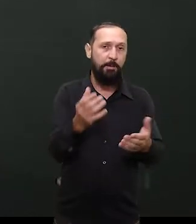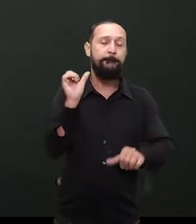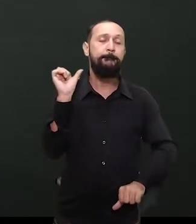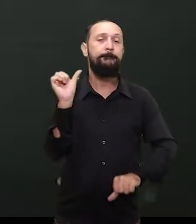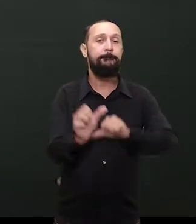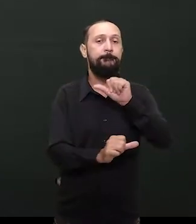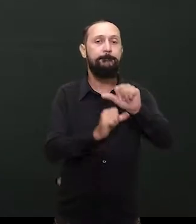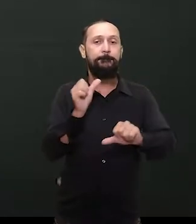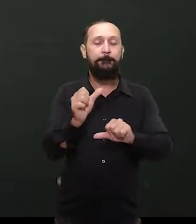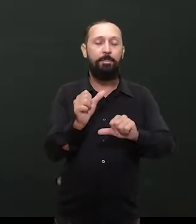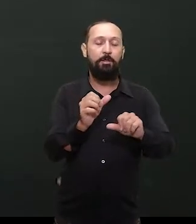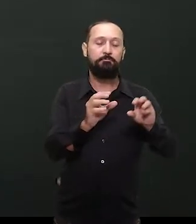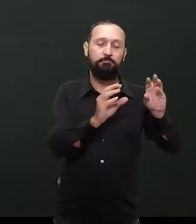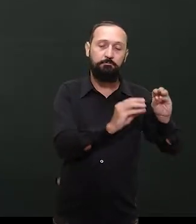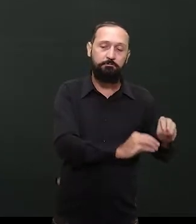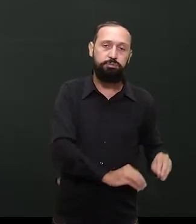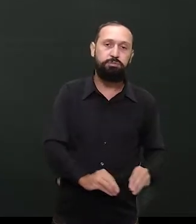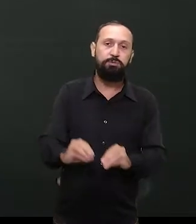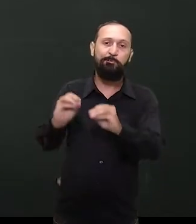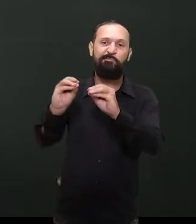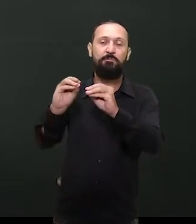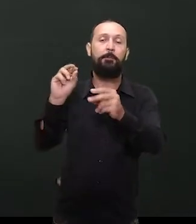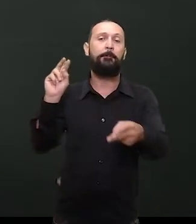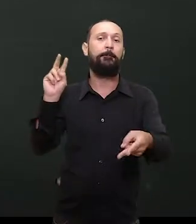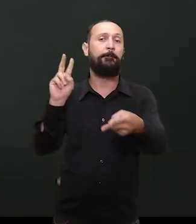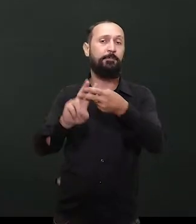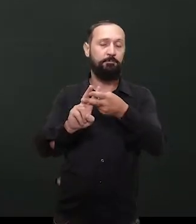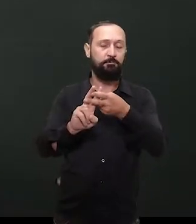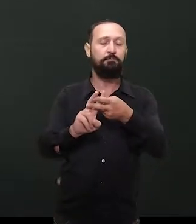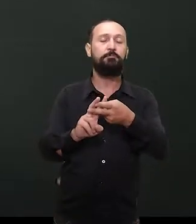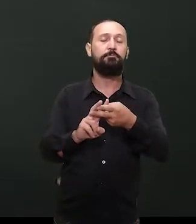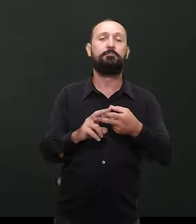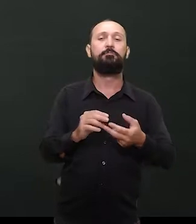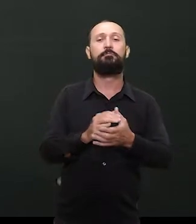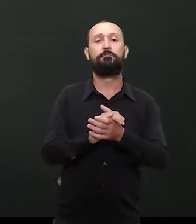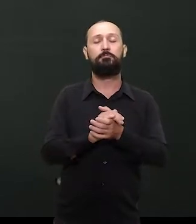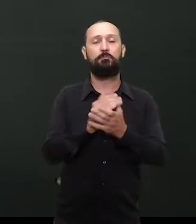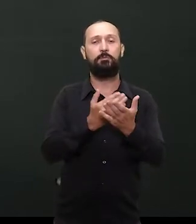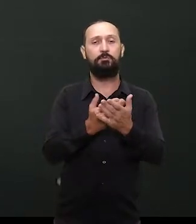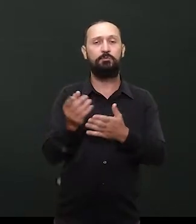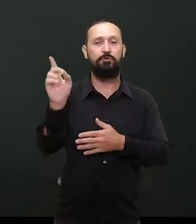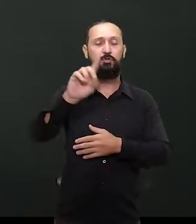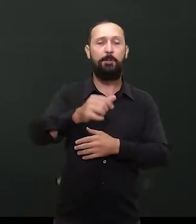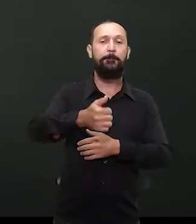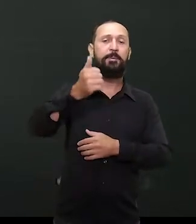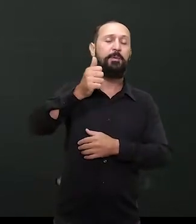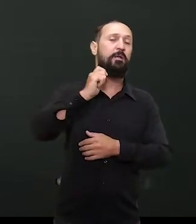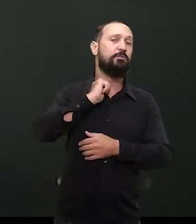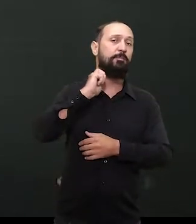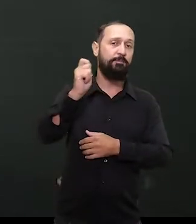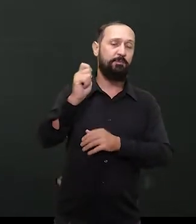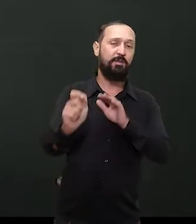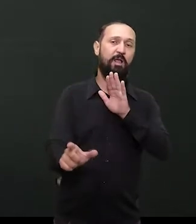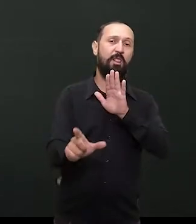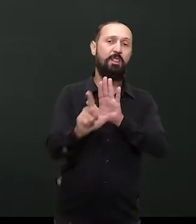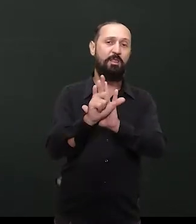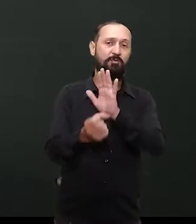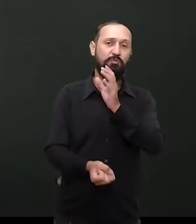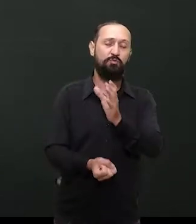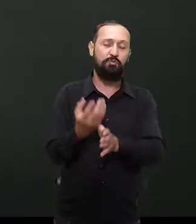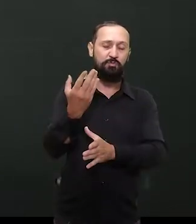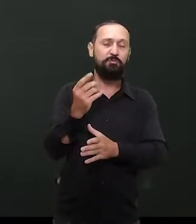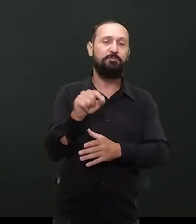apenas houve uma migração do tipo penal agora por estoque a partir do dia primeiro.de Abril que foi a lei